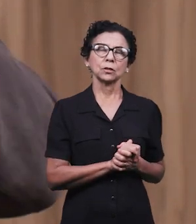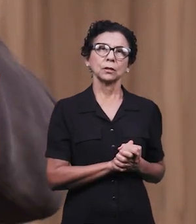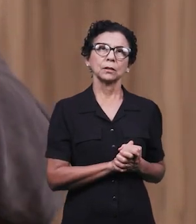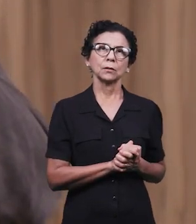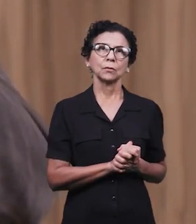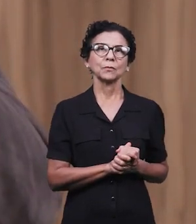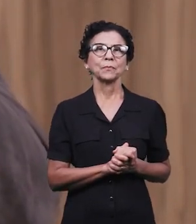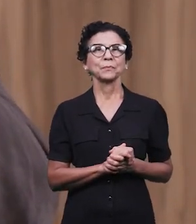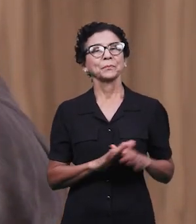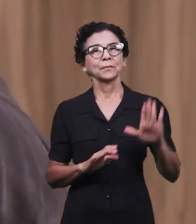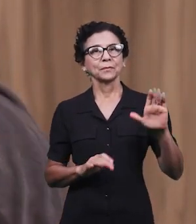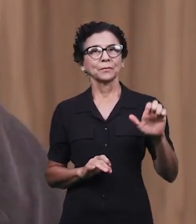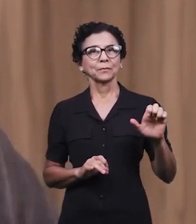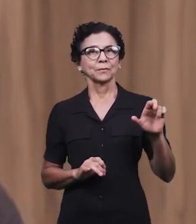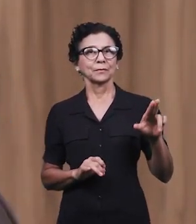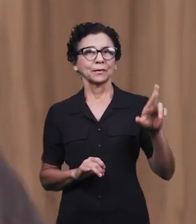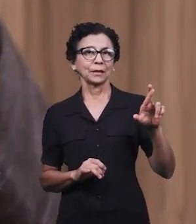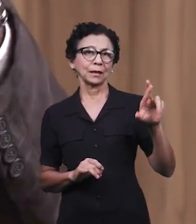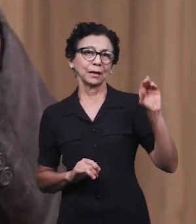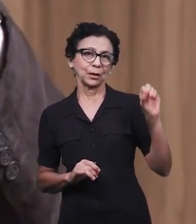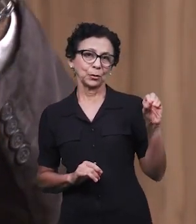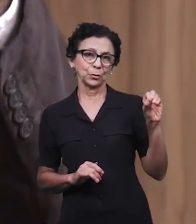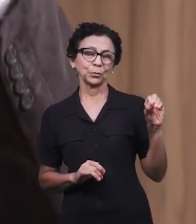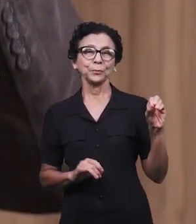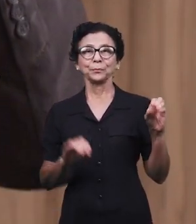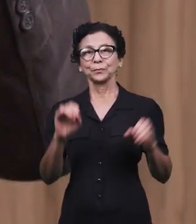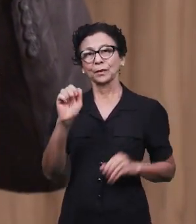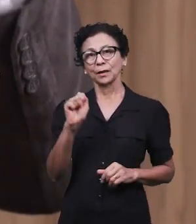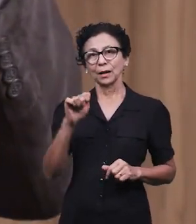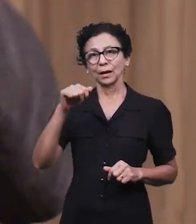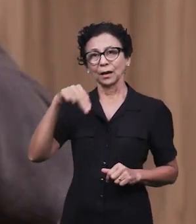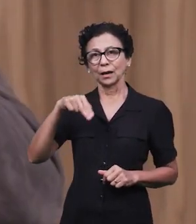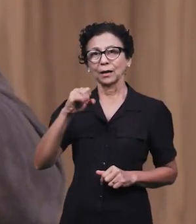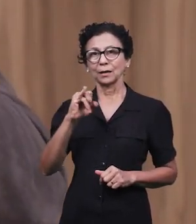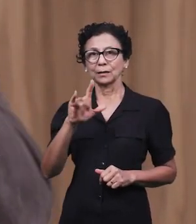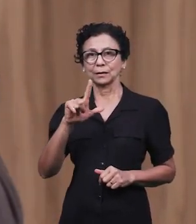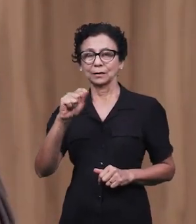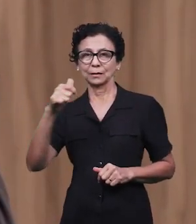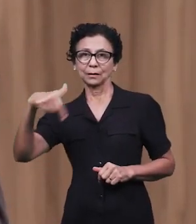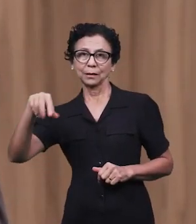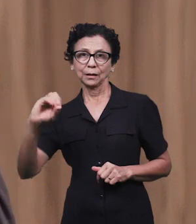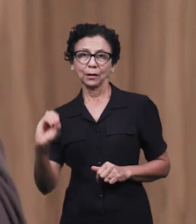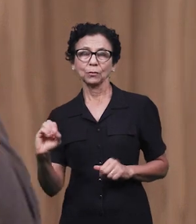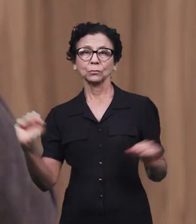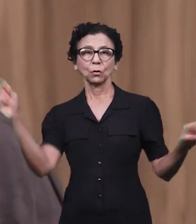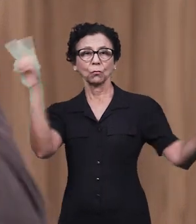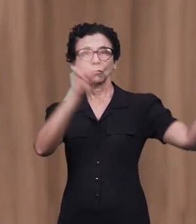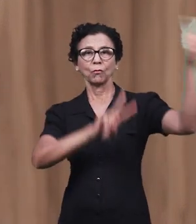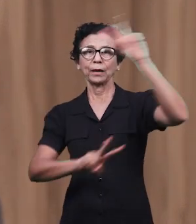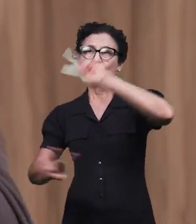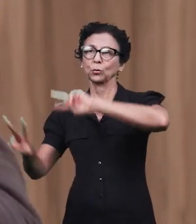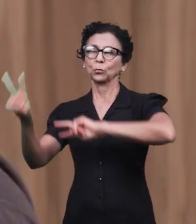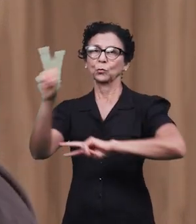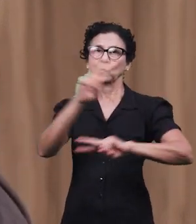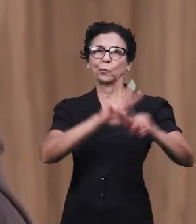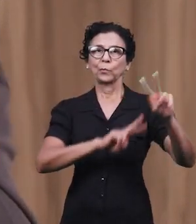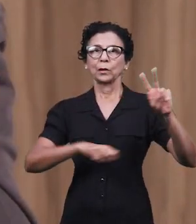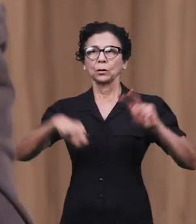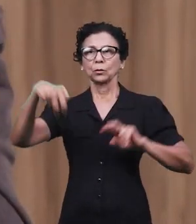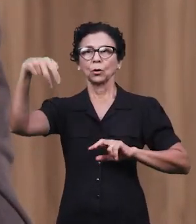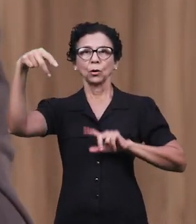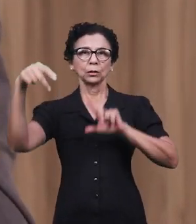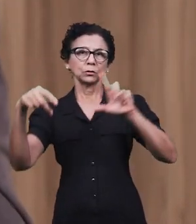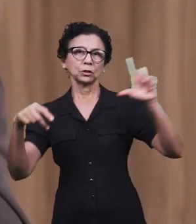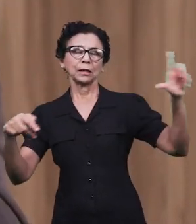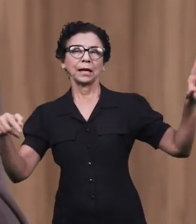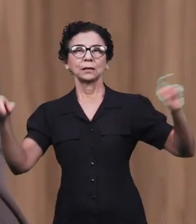culturas, fica o nome Euroaquilão. É o vento que, para uns, vinha do norte, para leste, então tinha